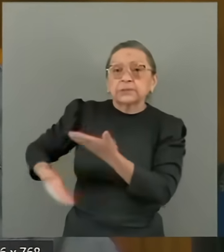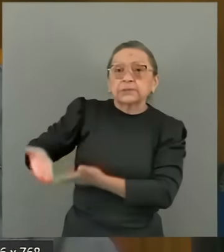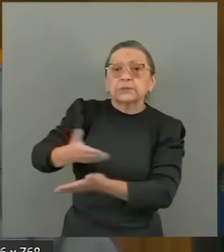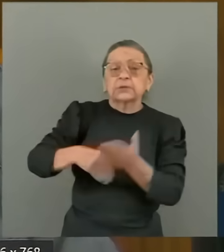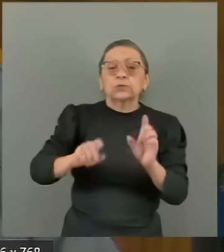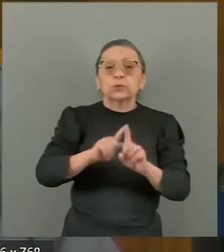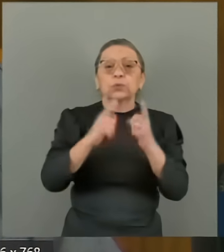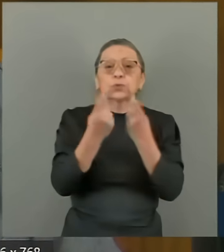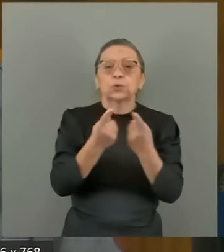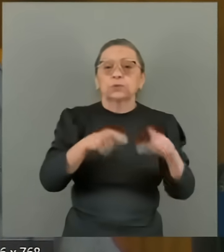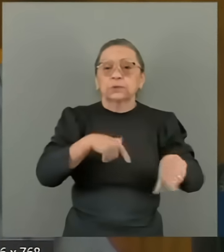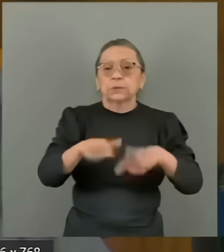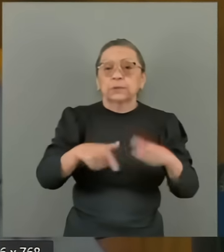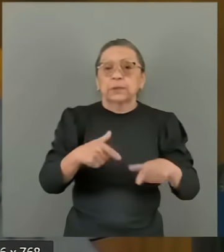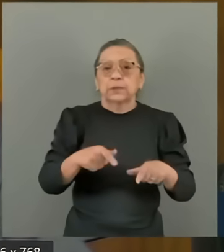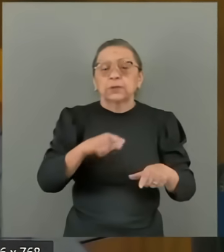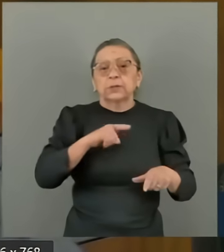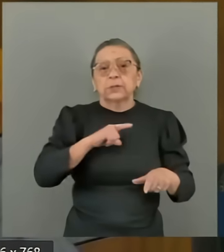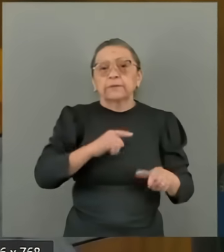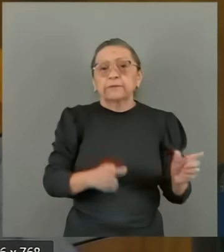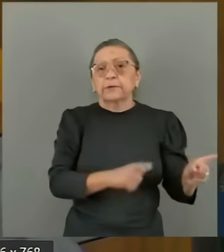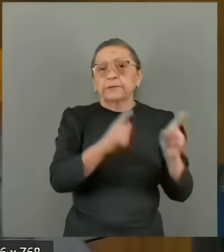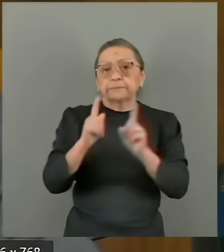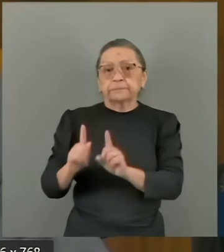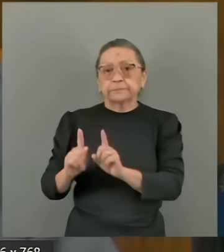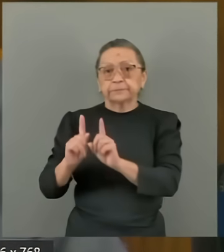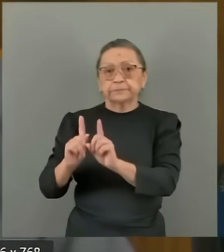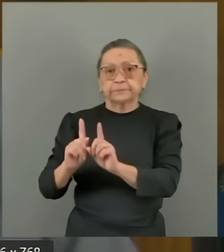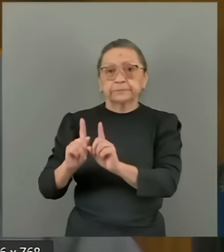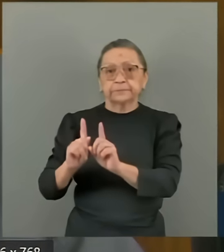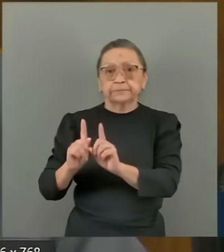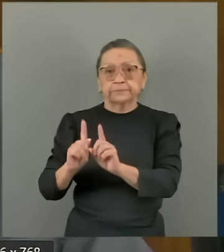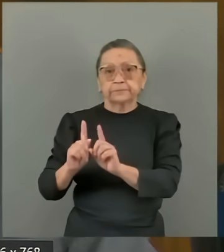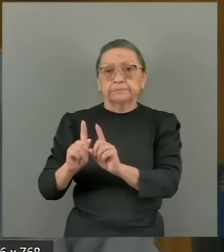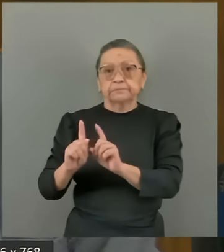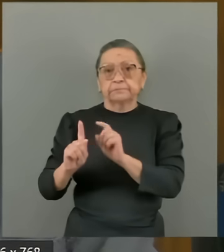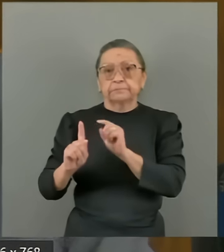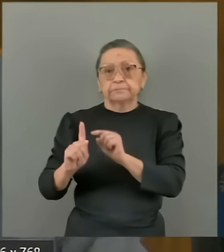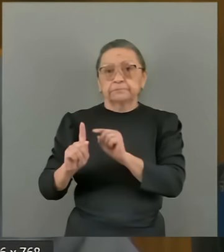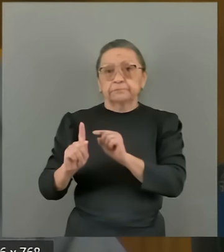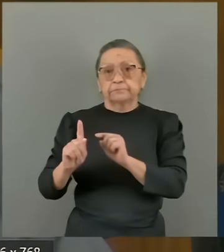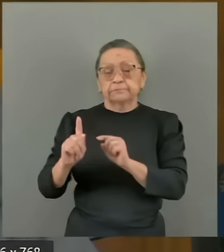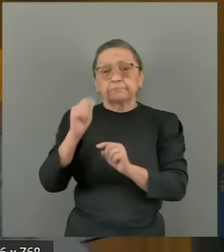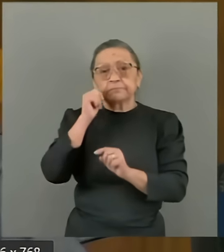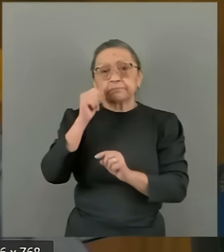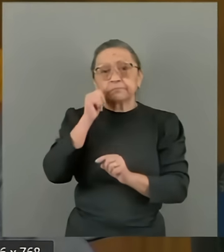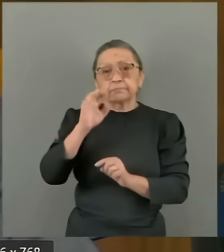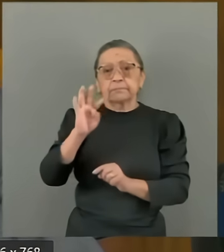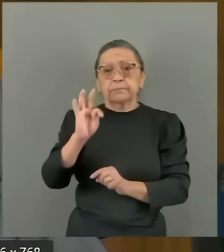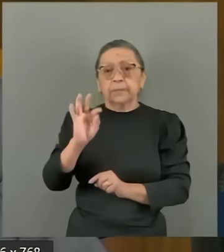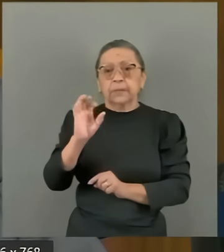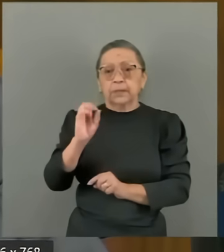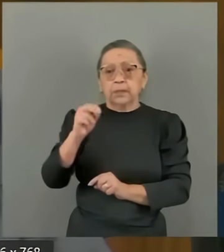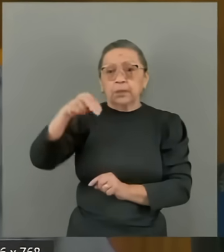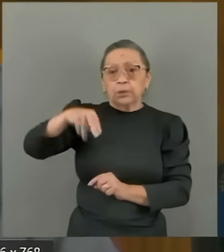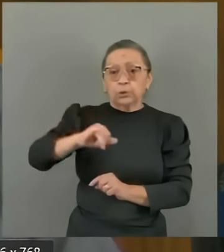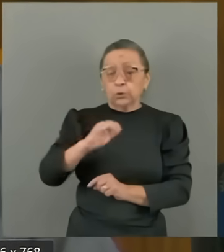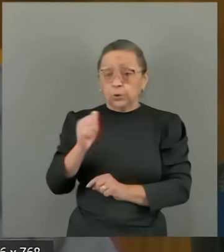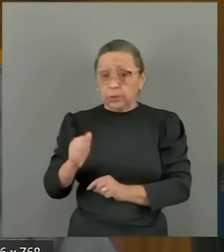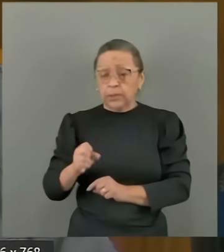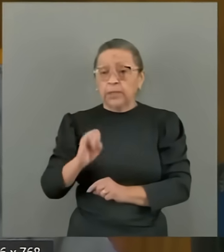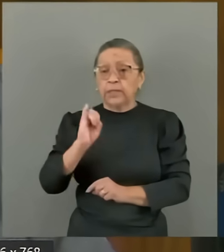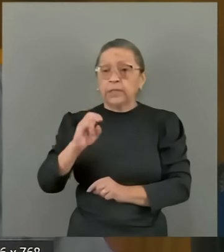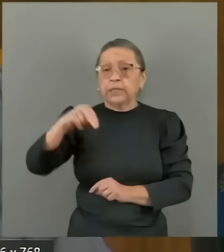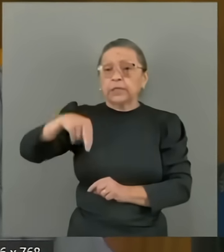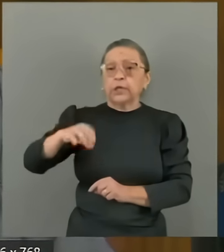de trabalho, esteve ao lado da senhora Tônia Inocentini, que aqui já foi citada como